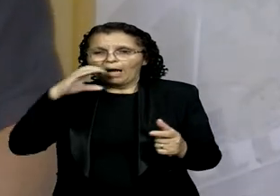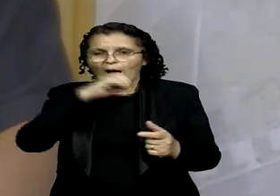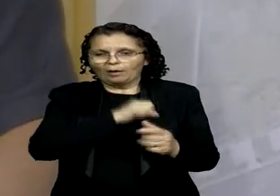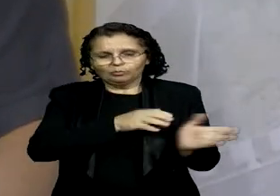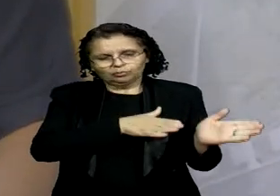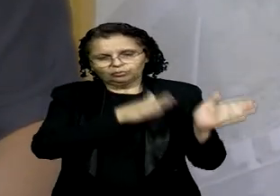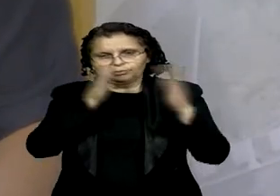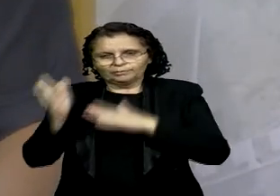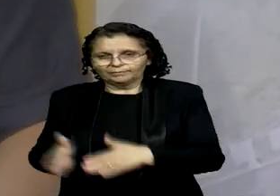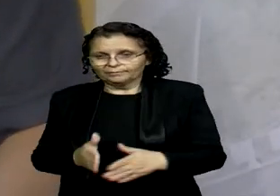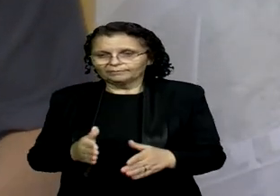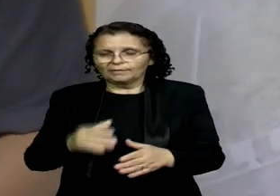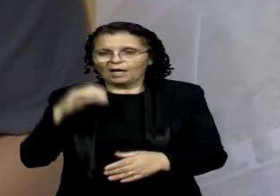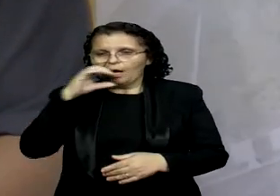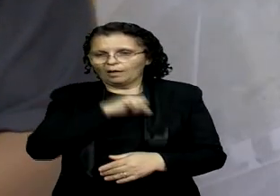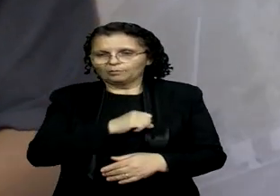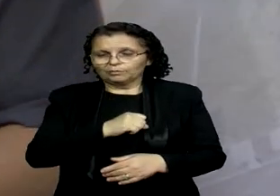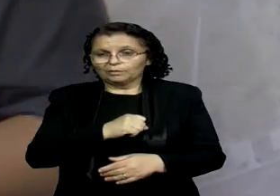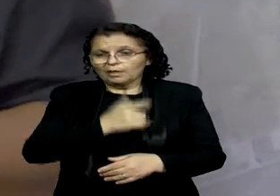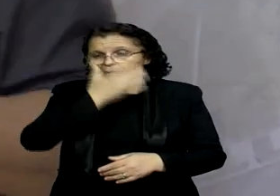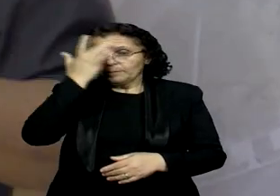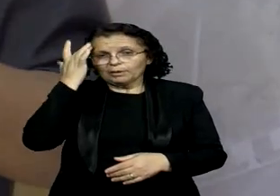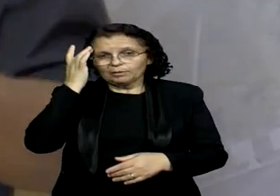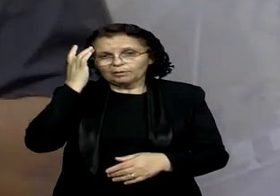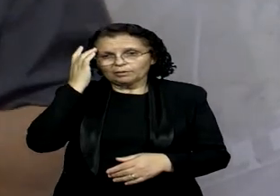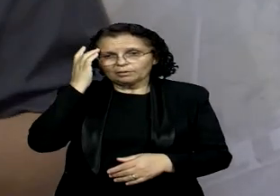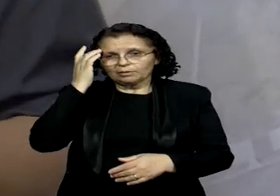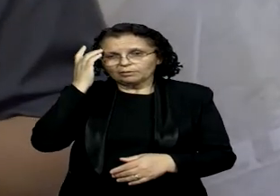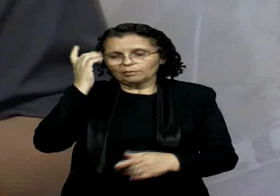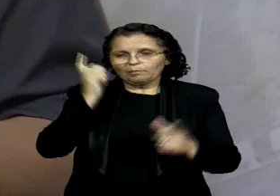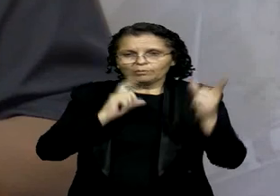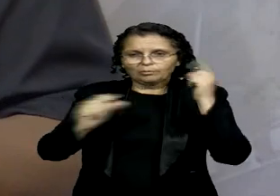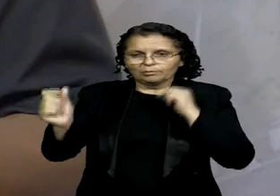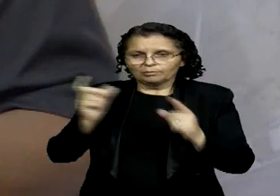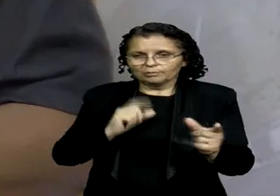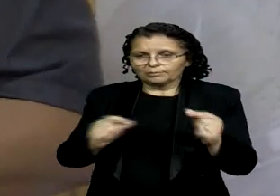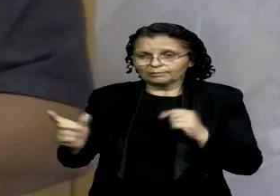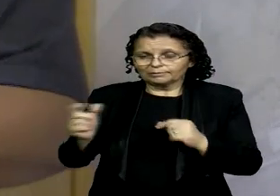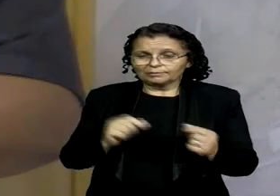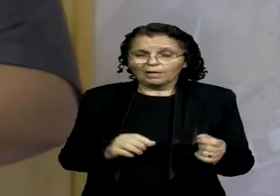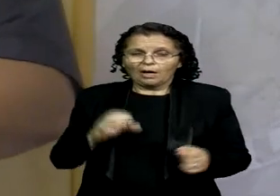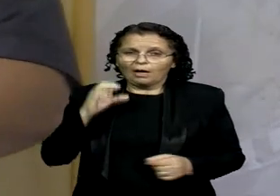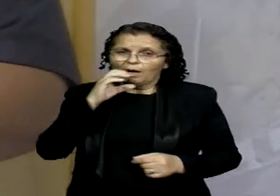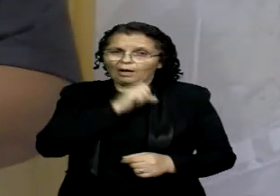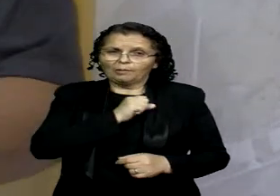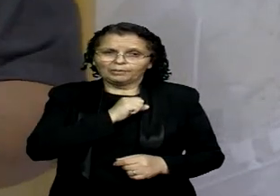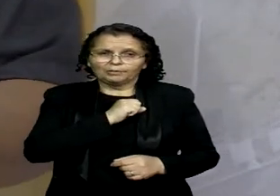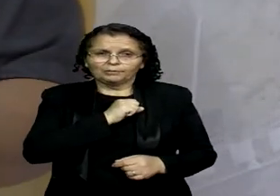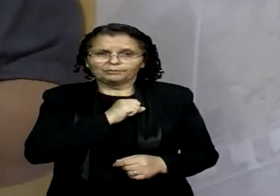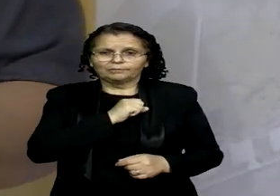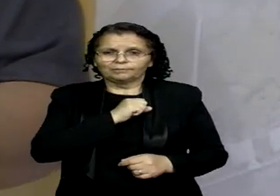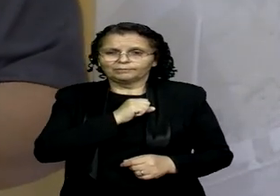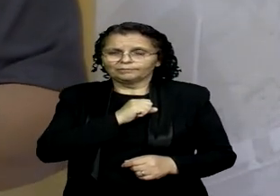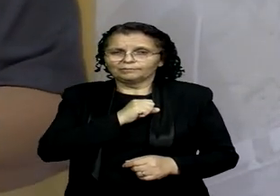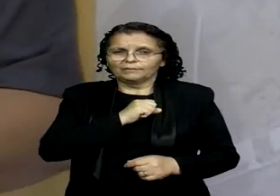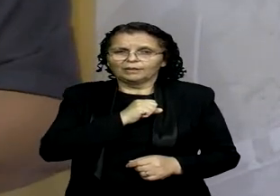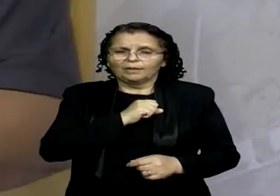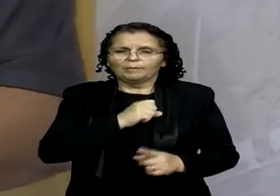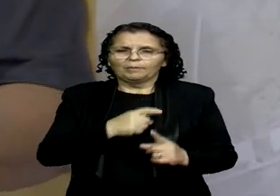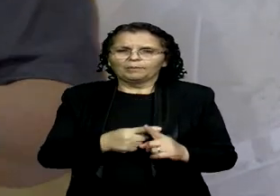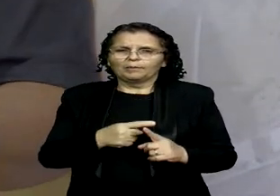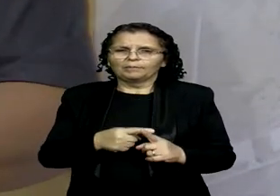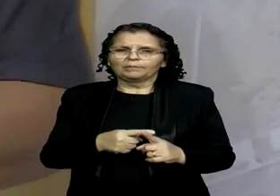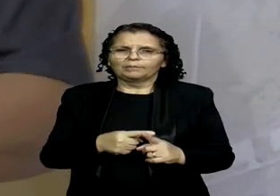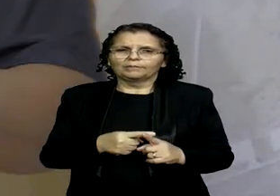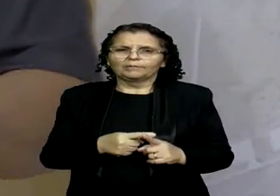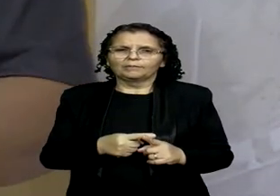rápido. E as pessoas vão embora a um limite, porque a pessoa